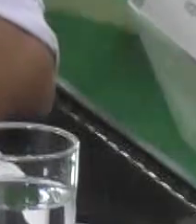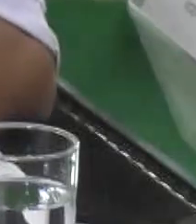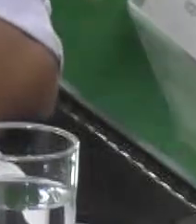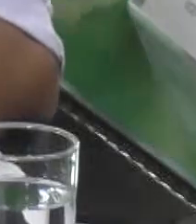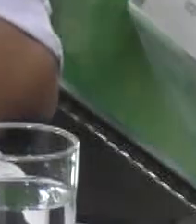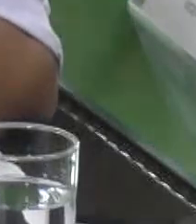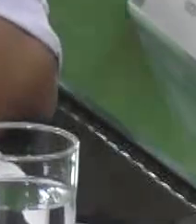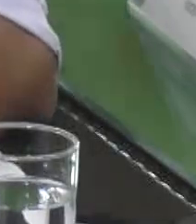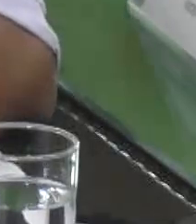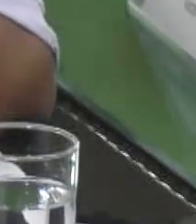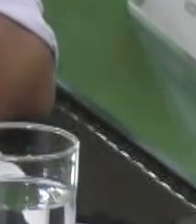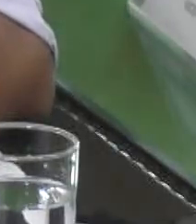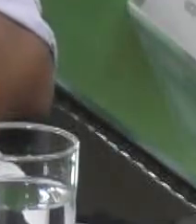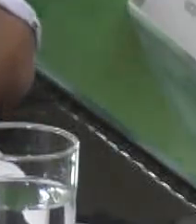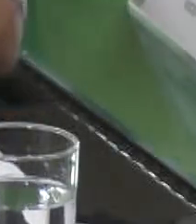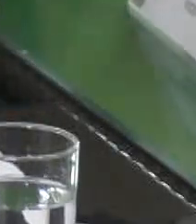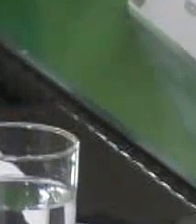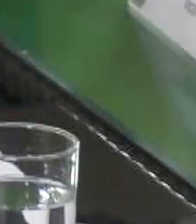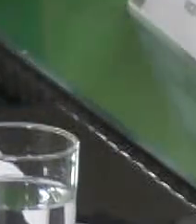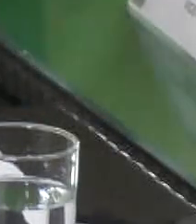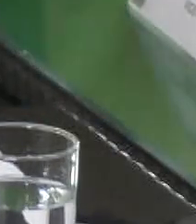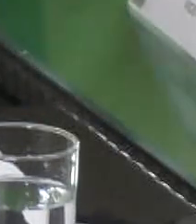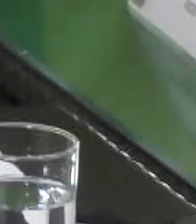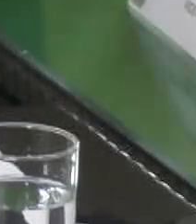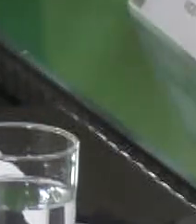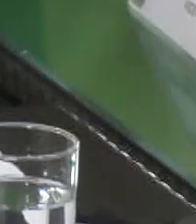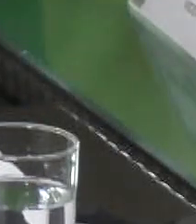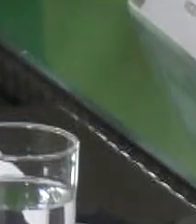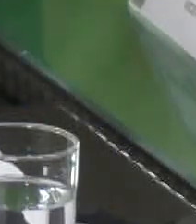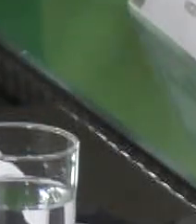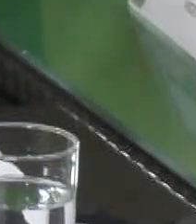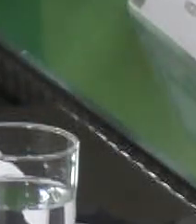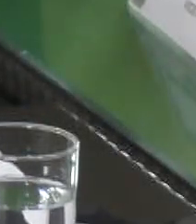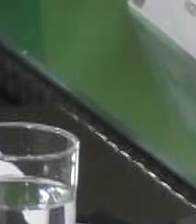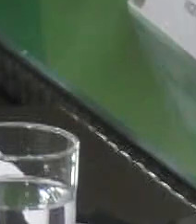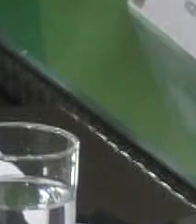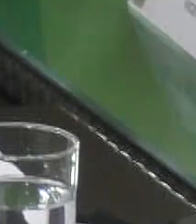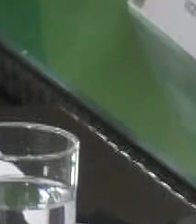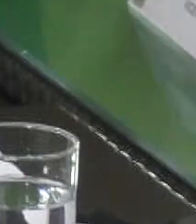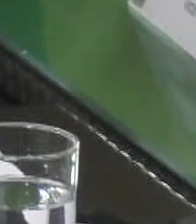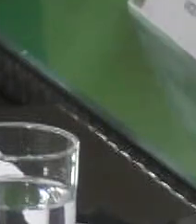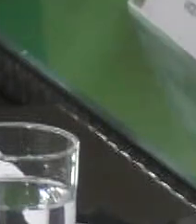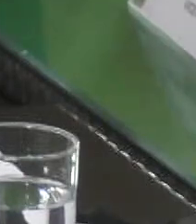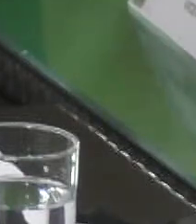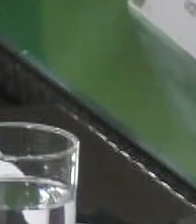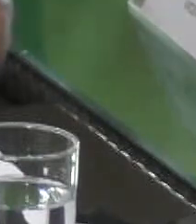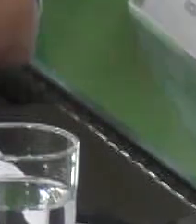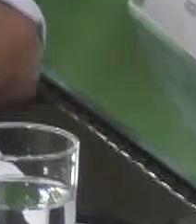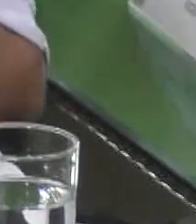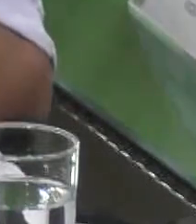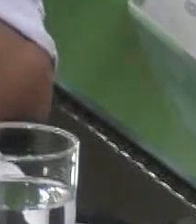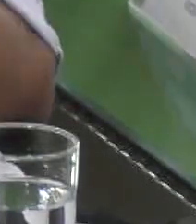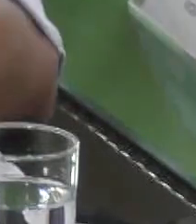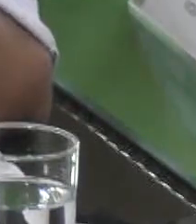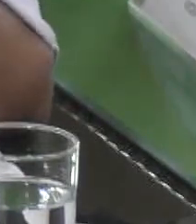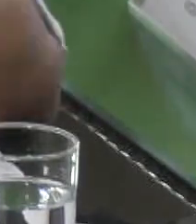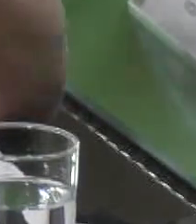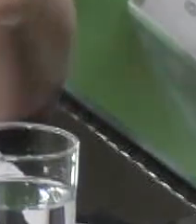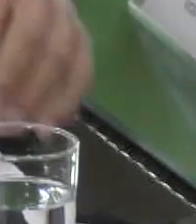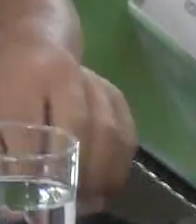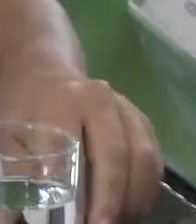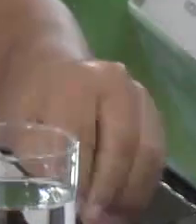Democrático de Direito, mas, a se confirmar, e digo isso com todo cuidado, a se confirmar esse tipo de situação, seria